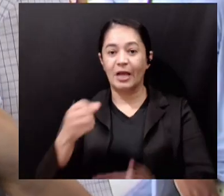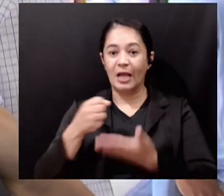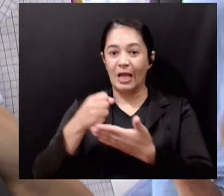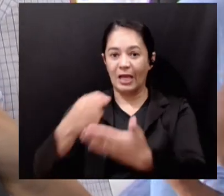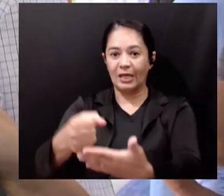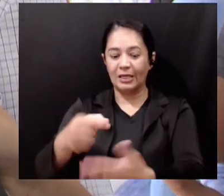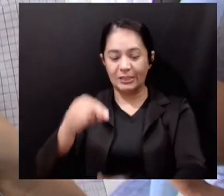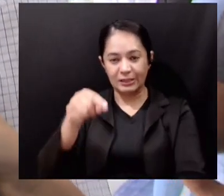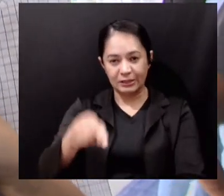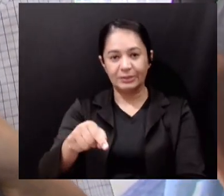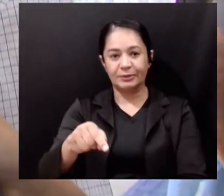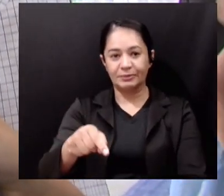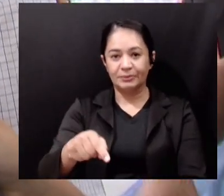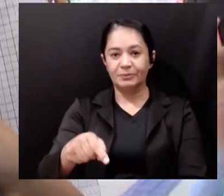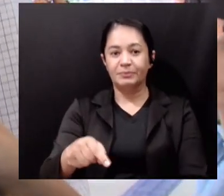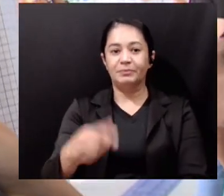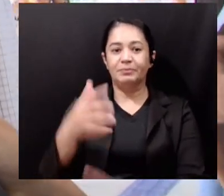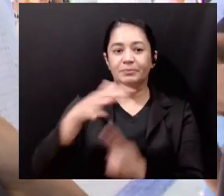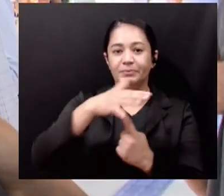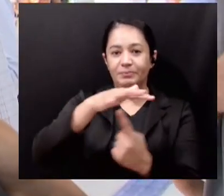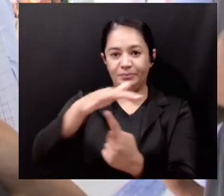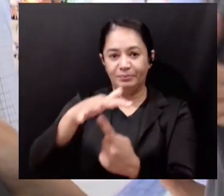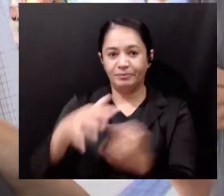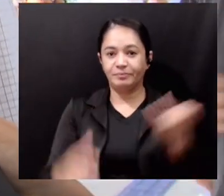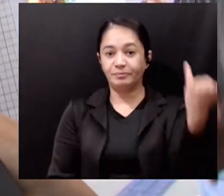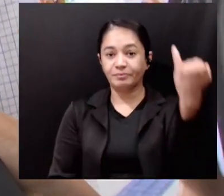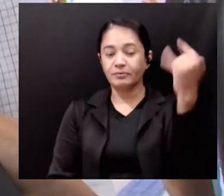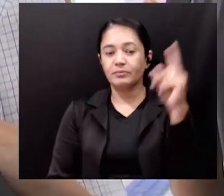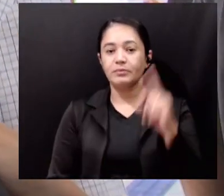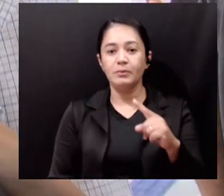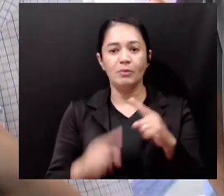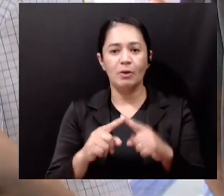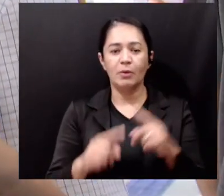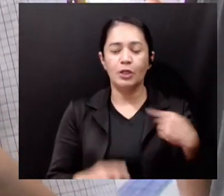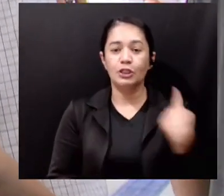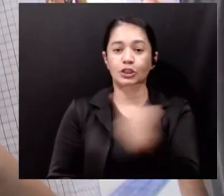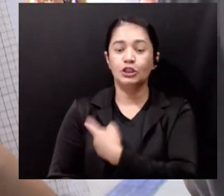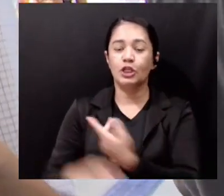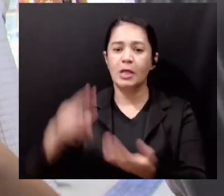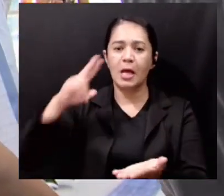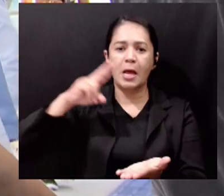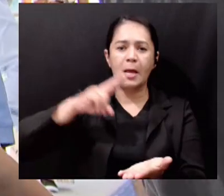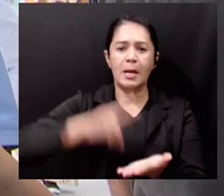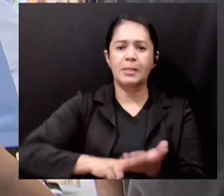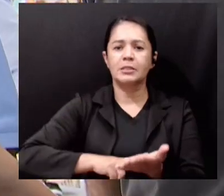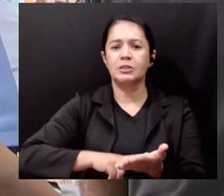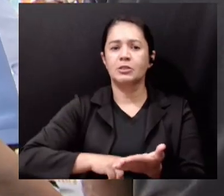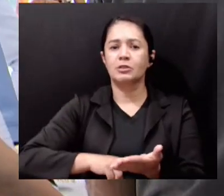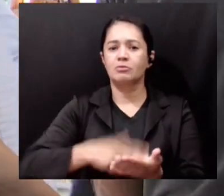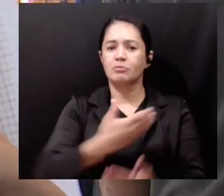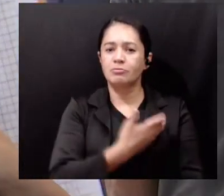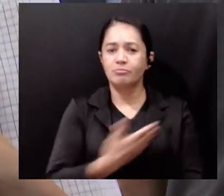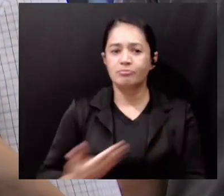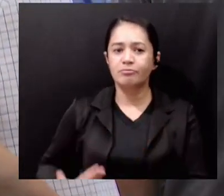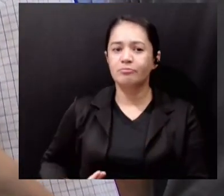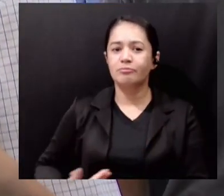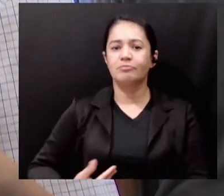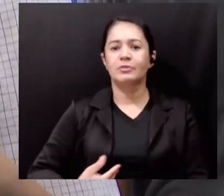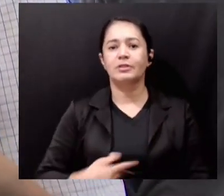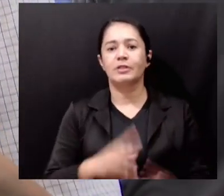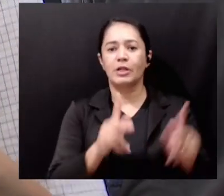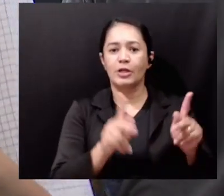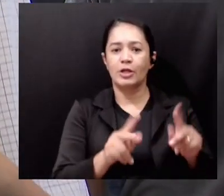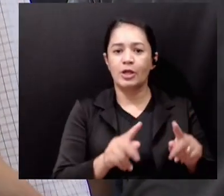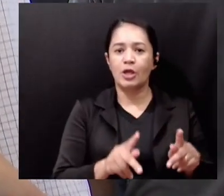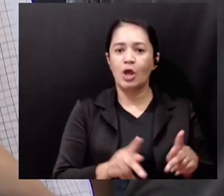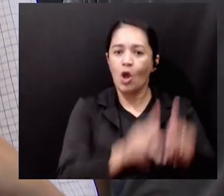das Bandeiras é muito importante, porque quando nós assumimos o governo, tinha um impasse entre a Prefeitura e o shopping. E nossa